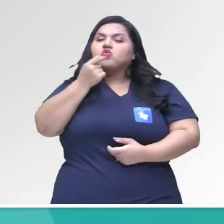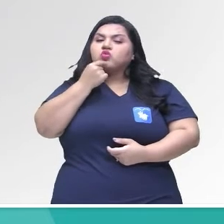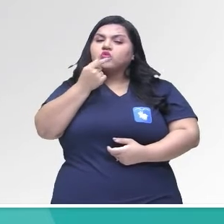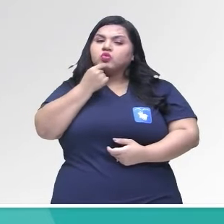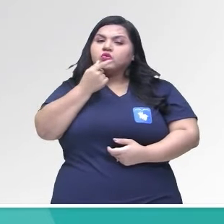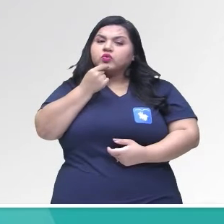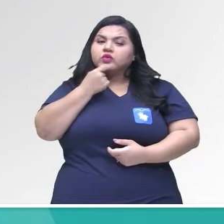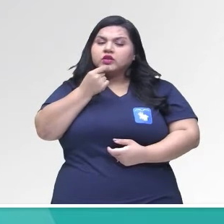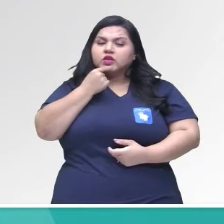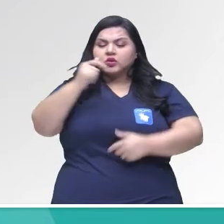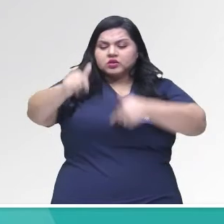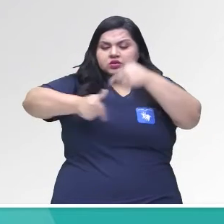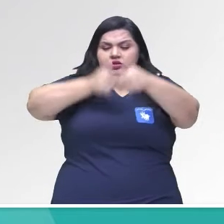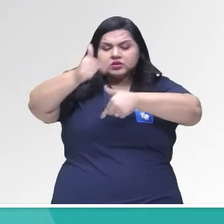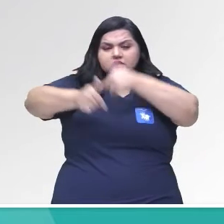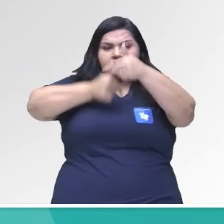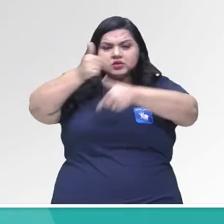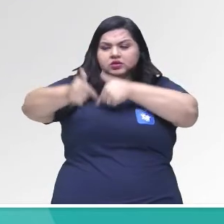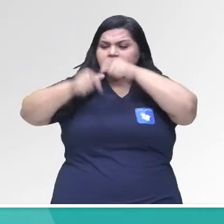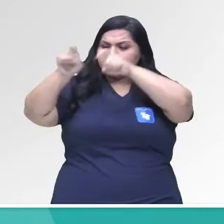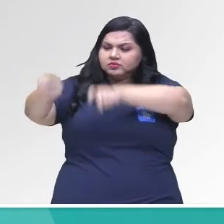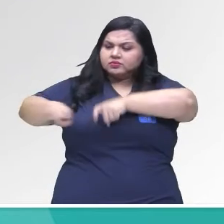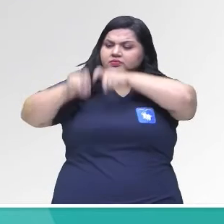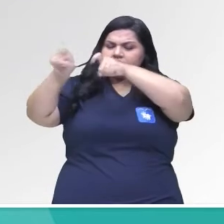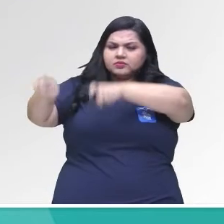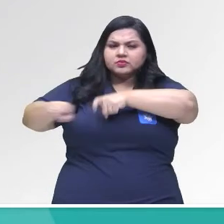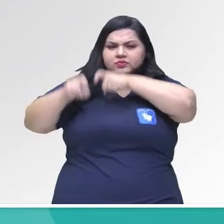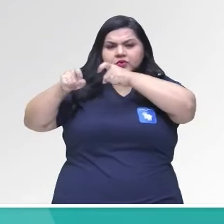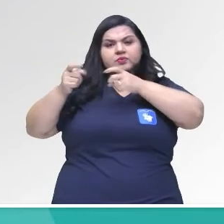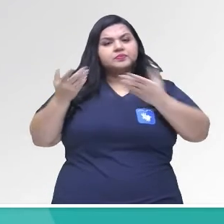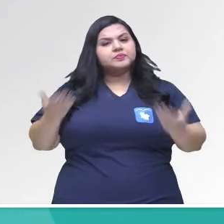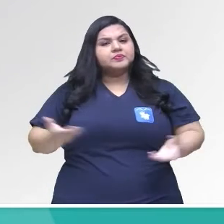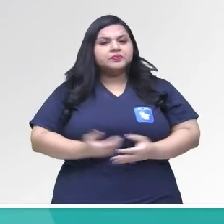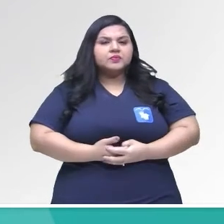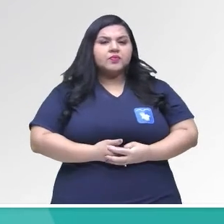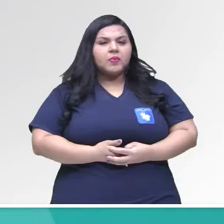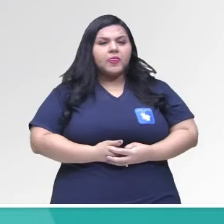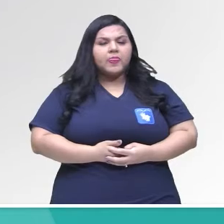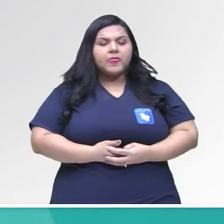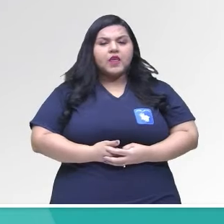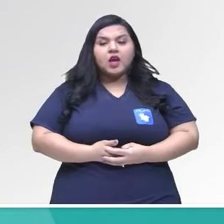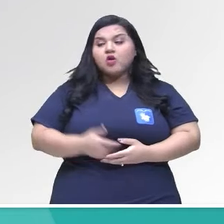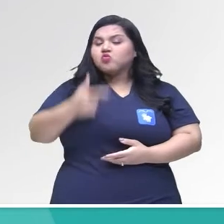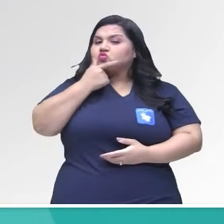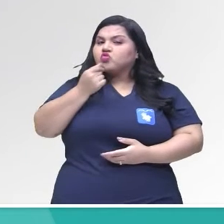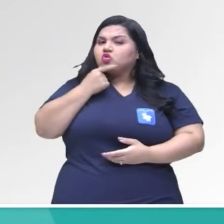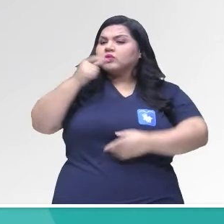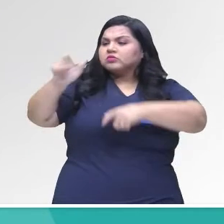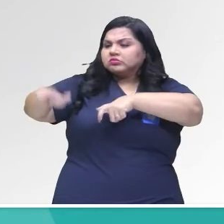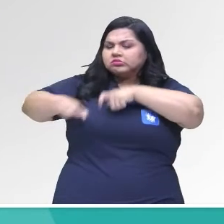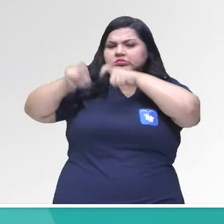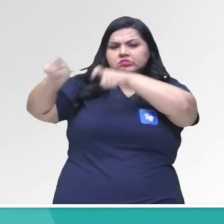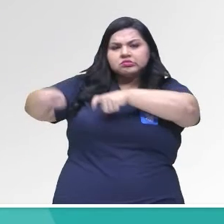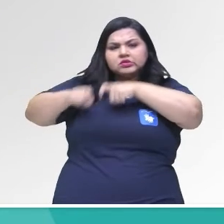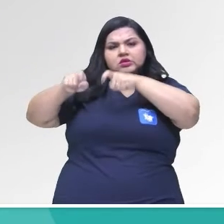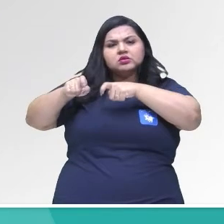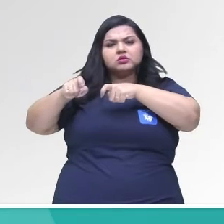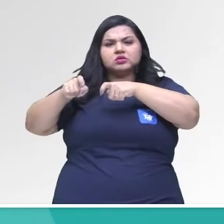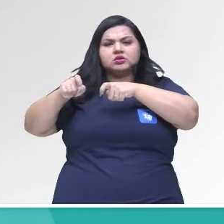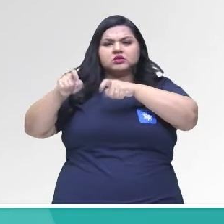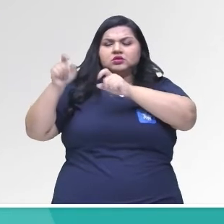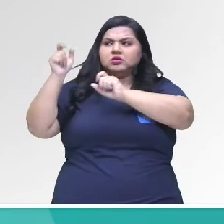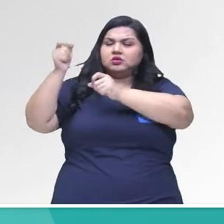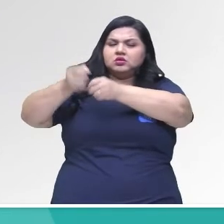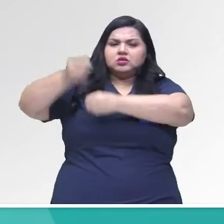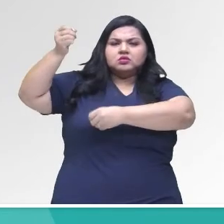por trabalhadores rurais. Continuando, o caboclo de lança, com seus chocalhos, que é o